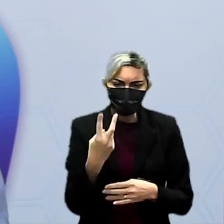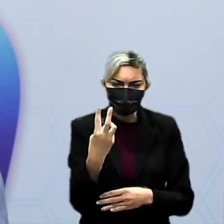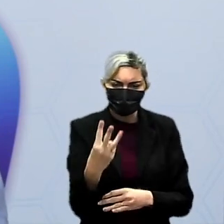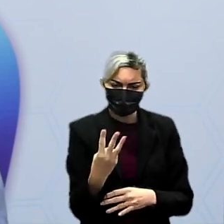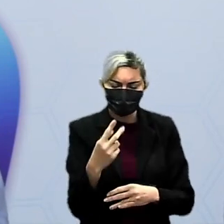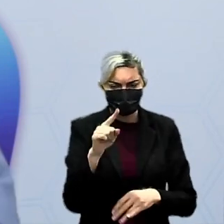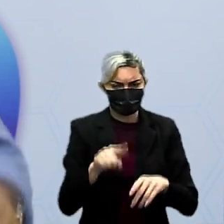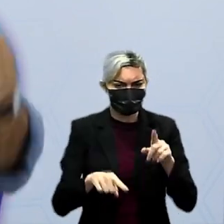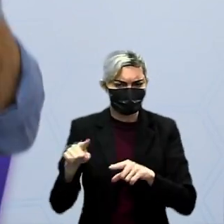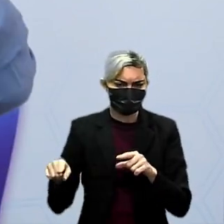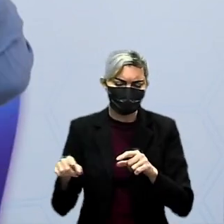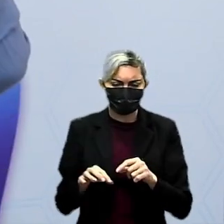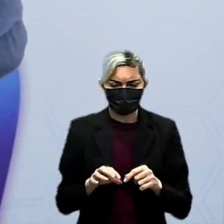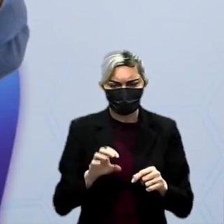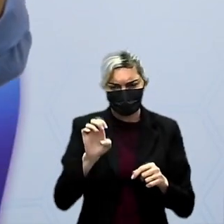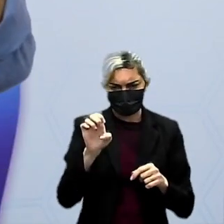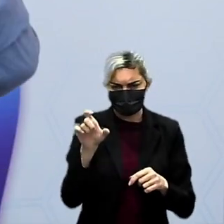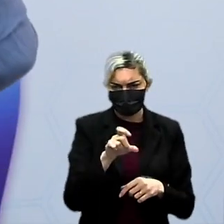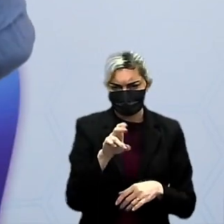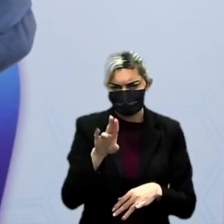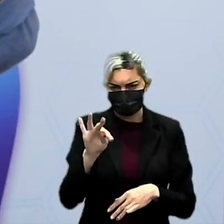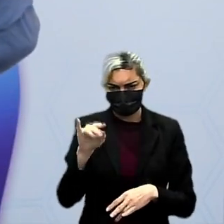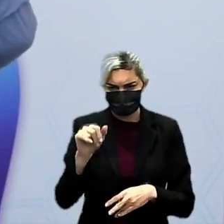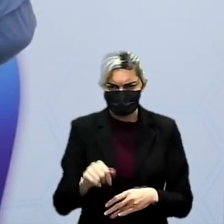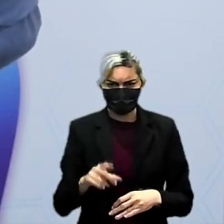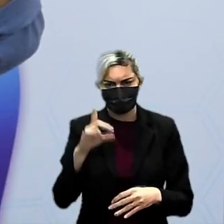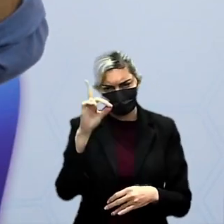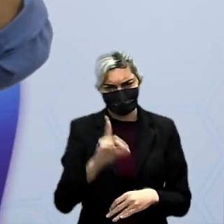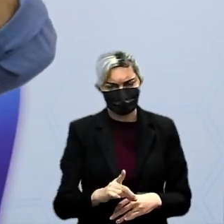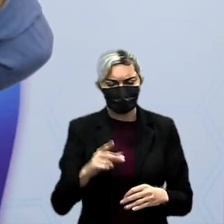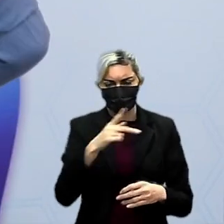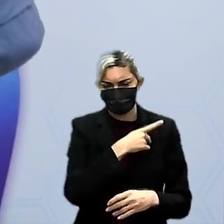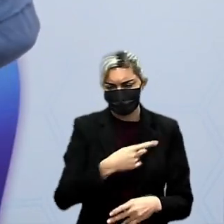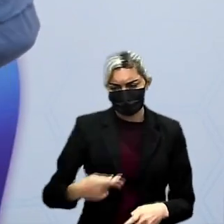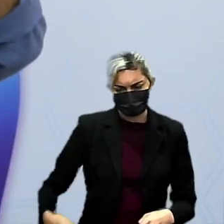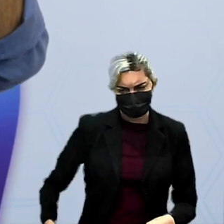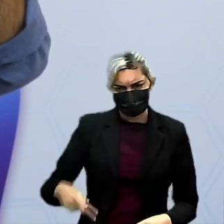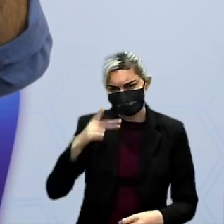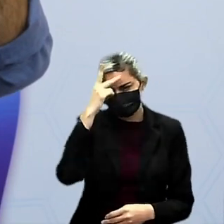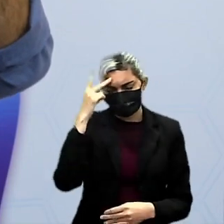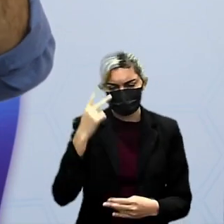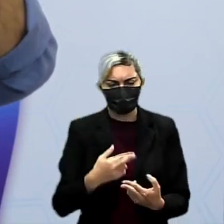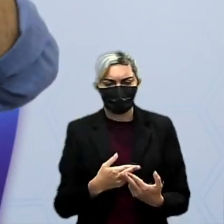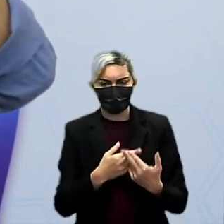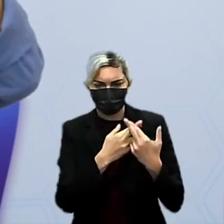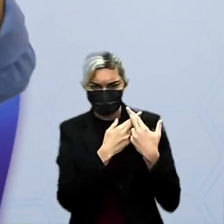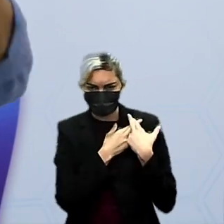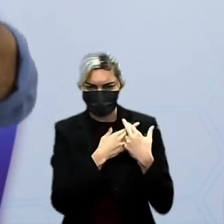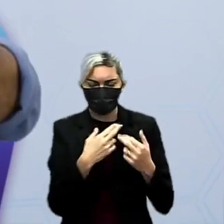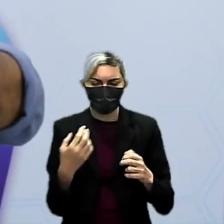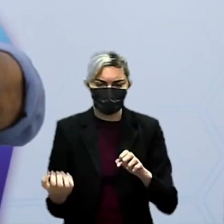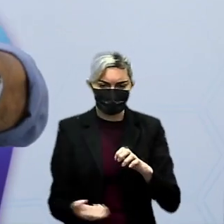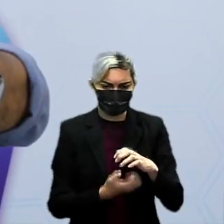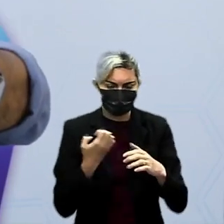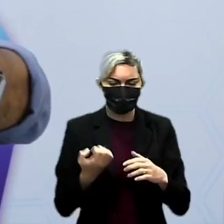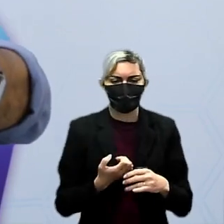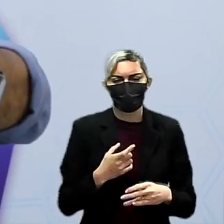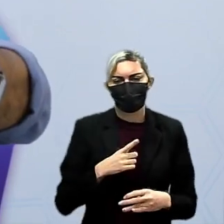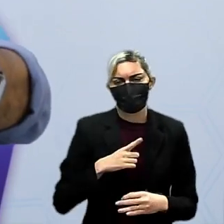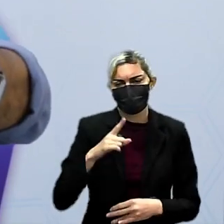dessa organização. O nível executivo, que está lá o diretor, o presidente, a pessoa responsável pela empresa. O